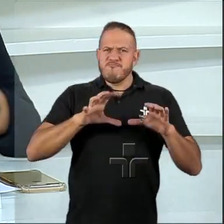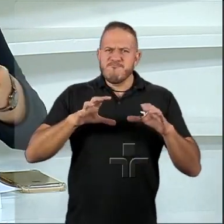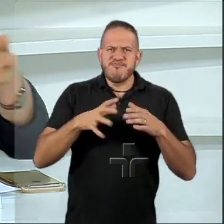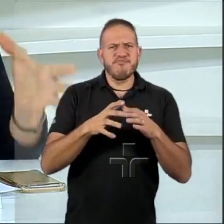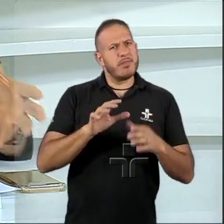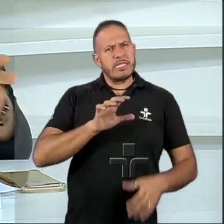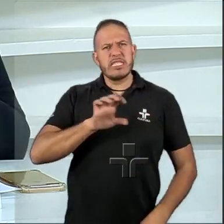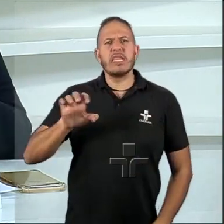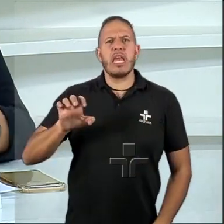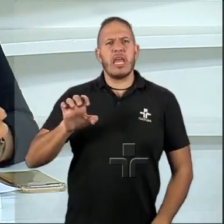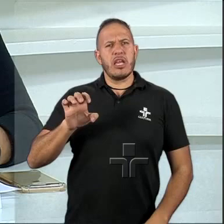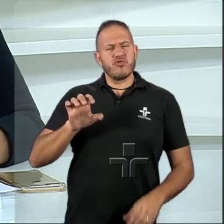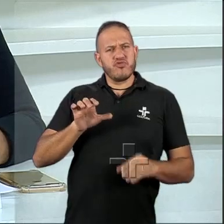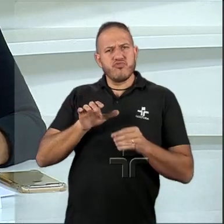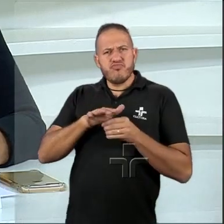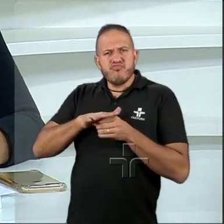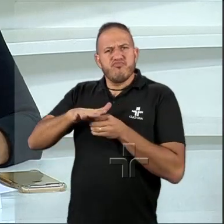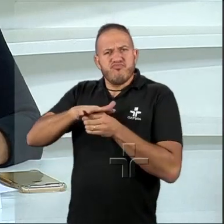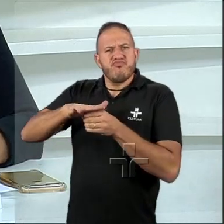Eram alguns guetos